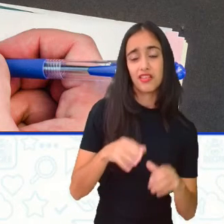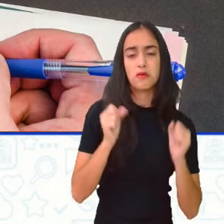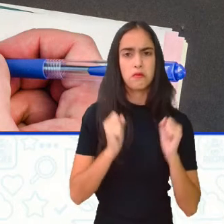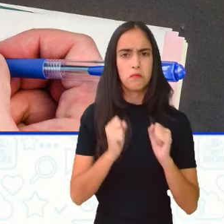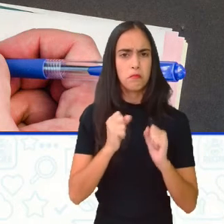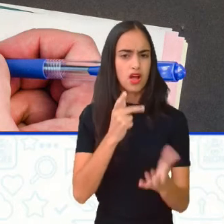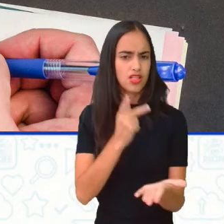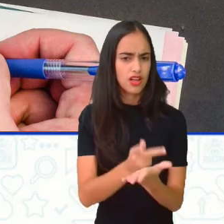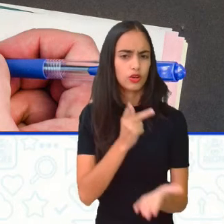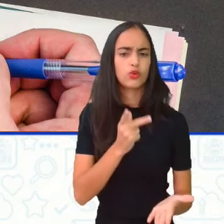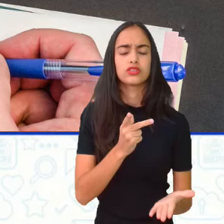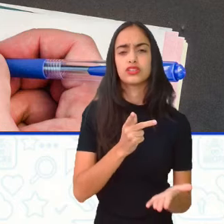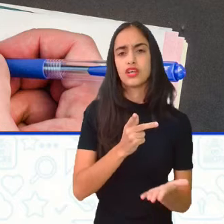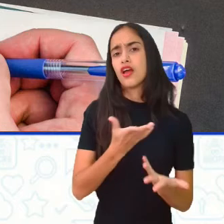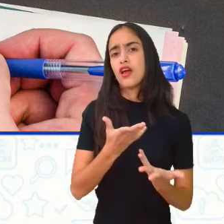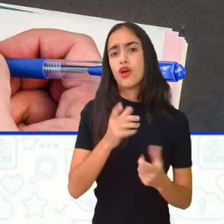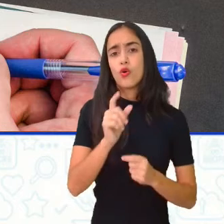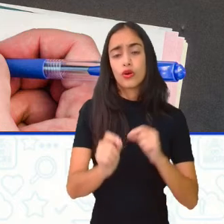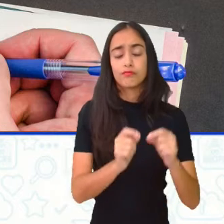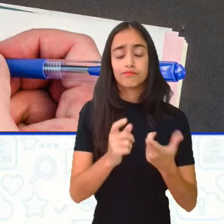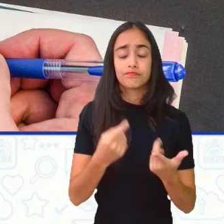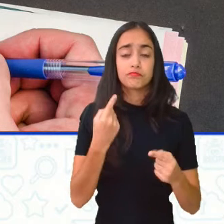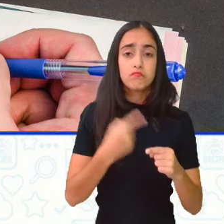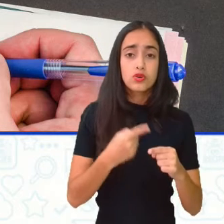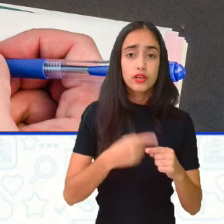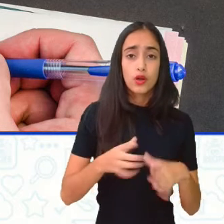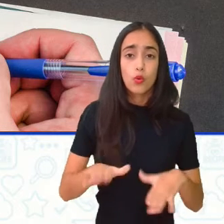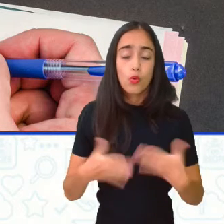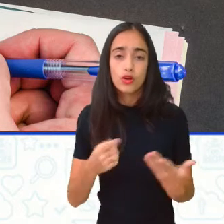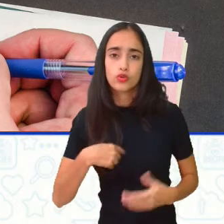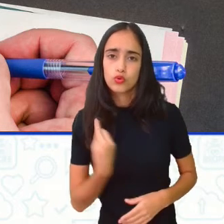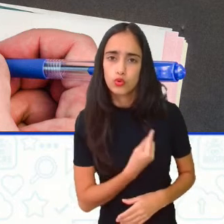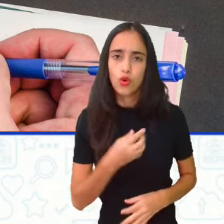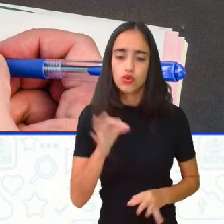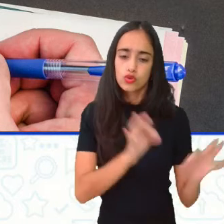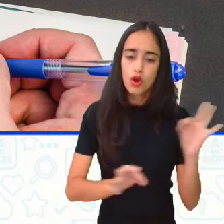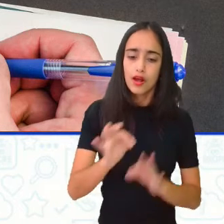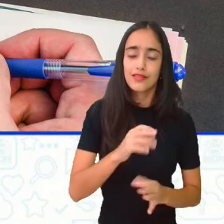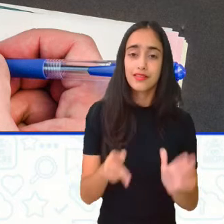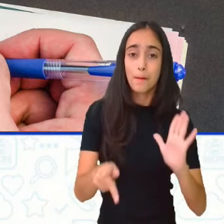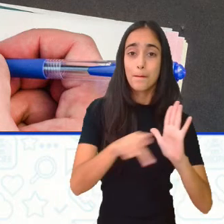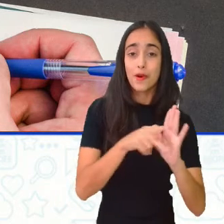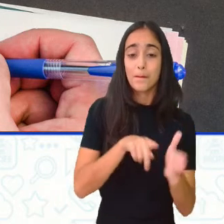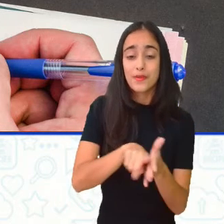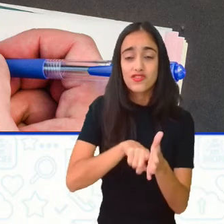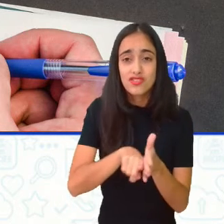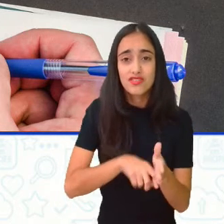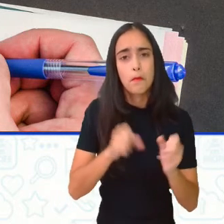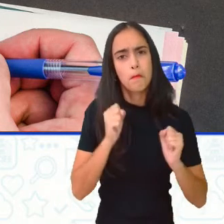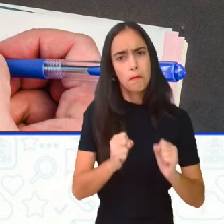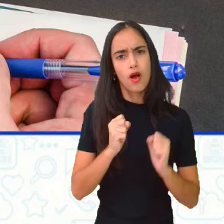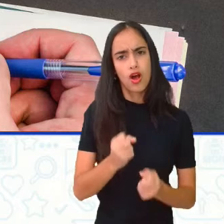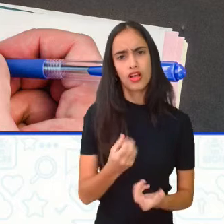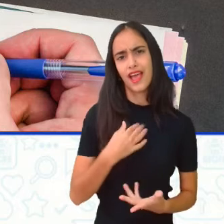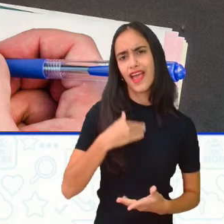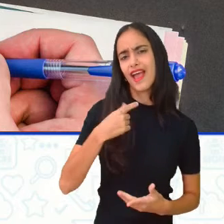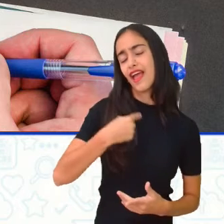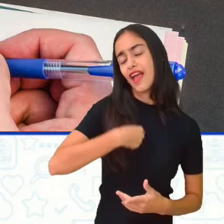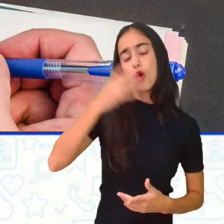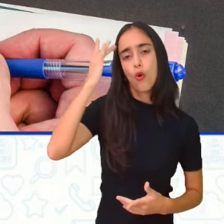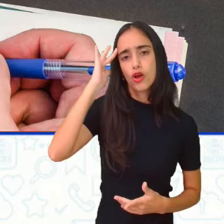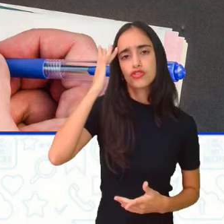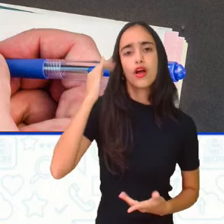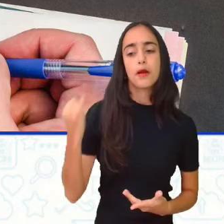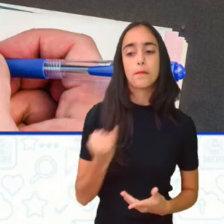Isso acontece porque quando a gente está organizando a nossa própria pesquisa, o que vai ser importante para mim pode não ser importante, né, na pesquisa da